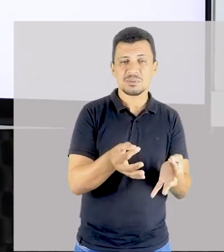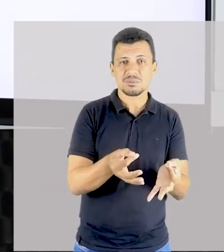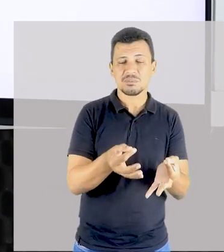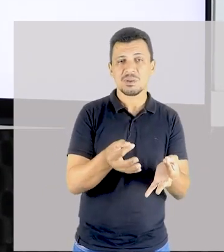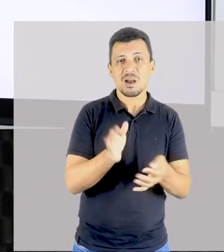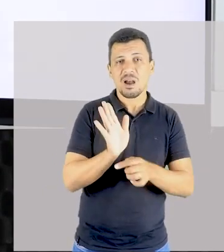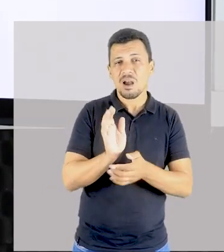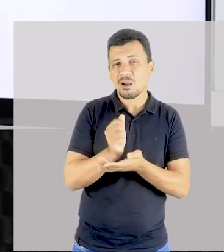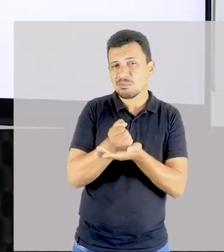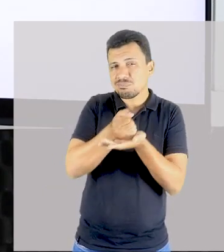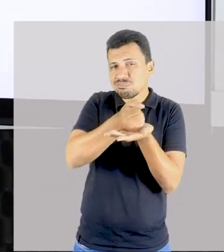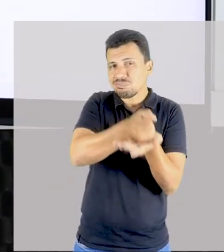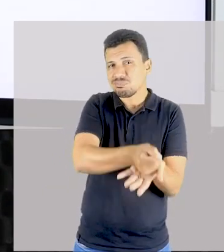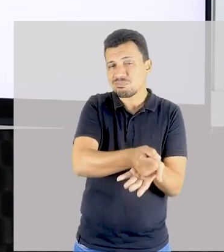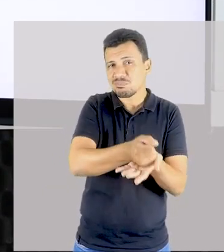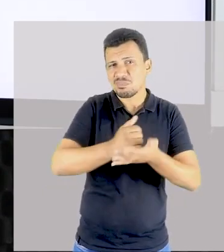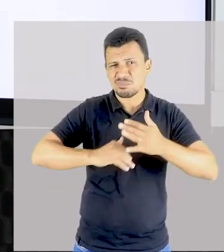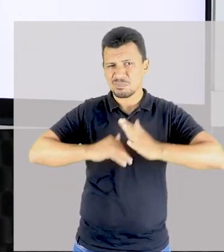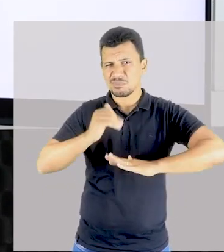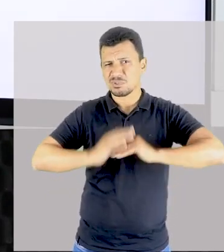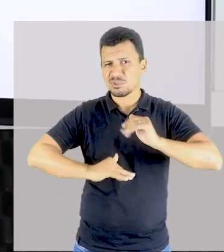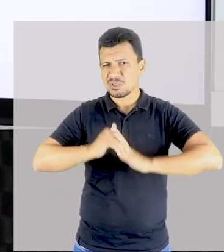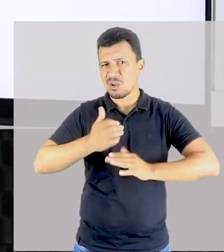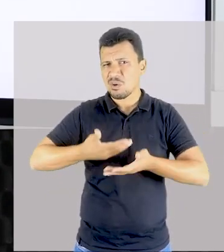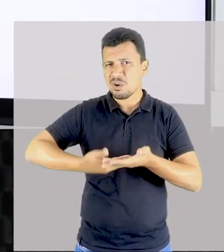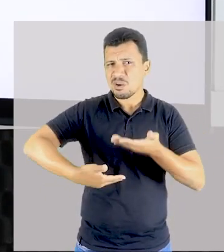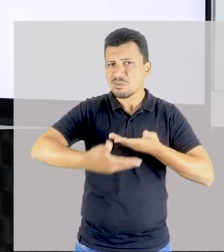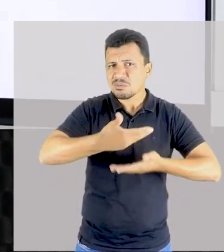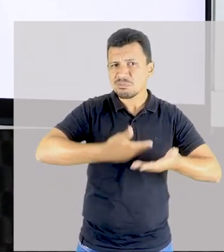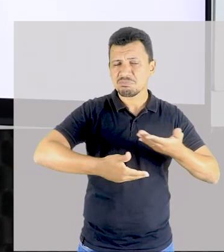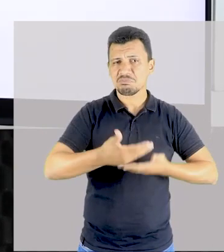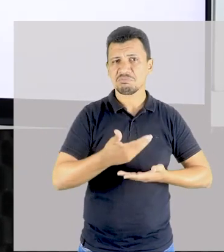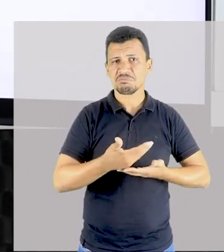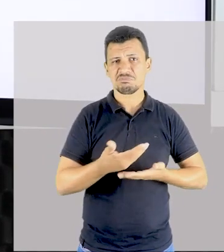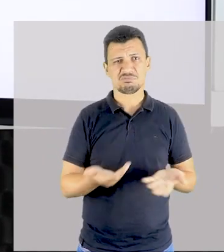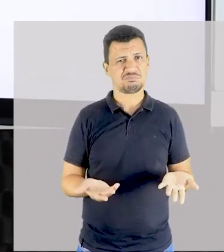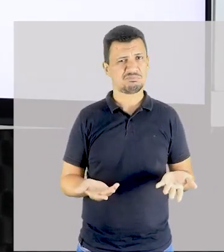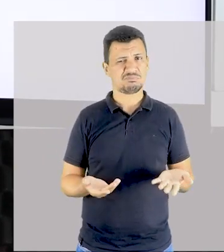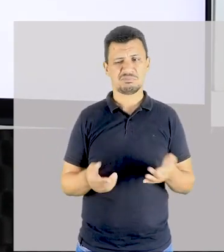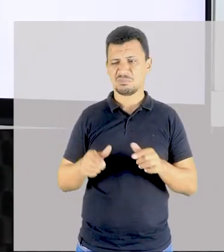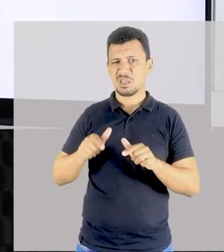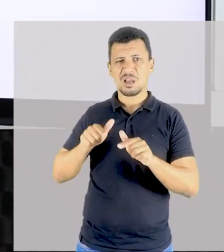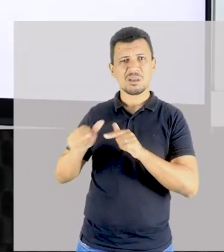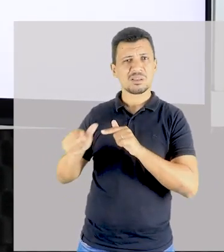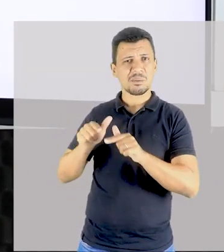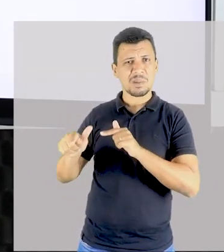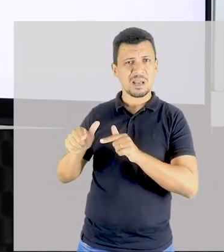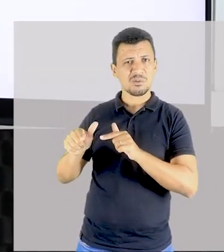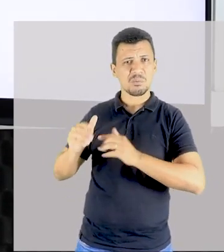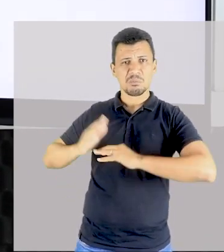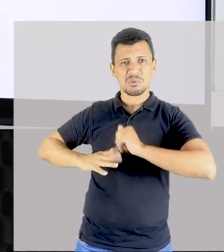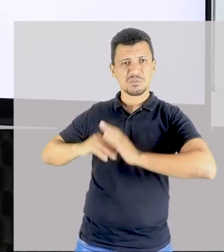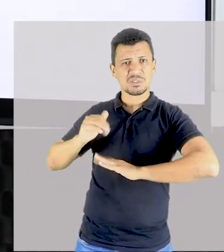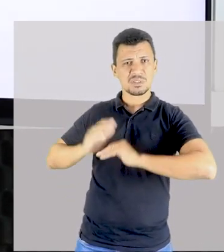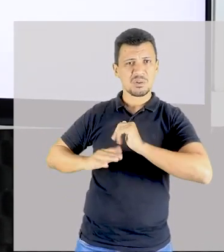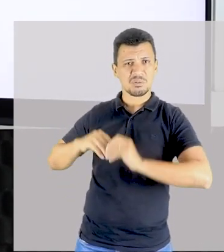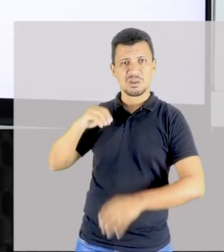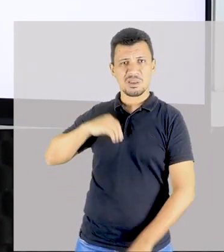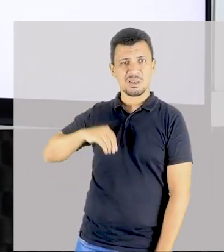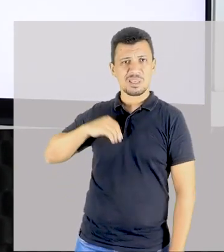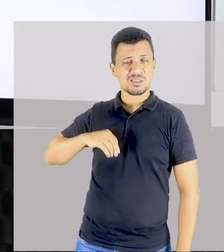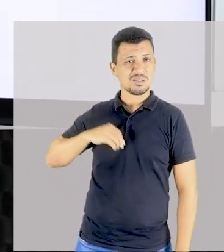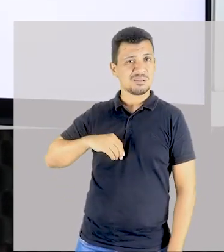intermediando ação profissional ação profissional é mercado de trabalho né é profissão é emprego renda